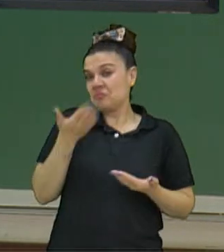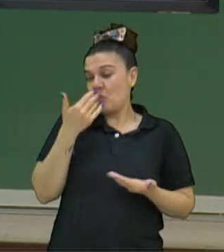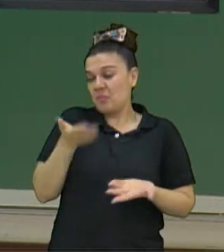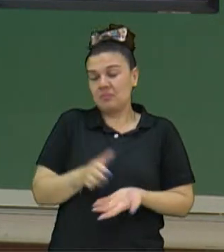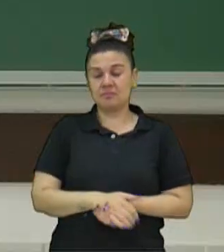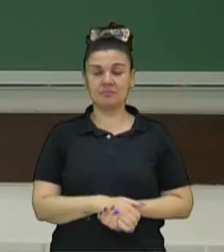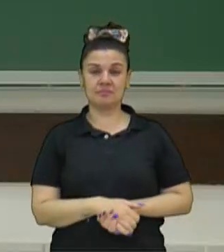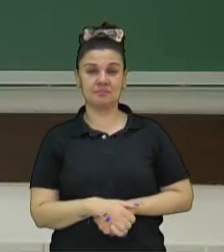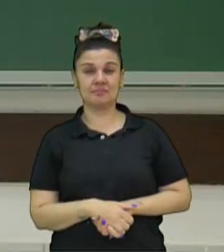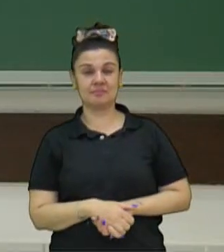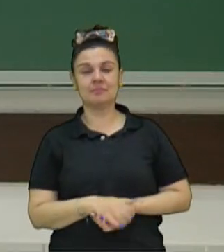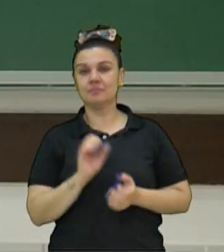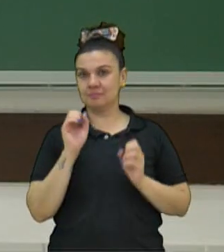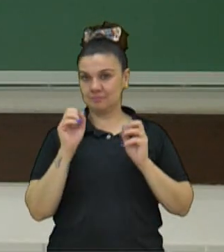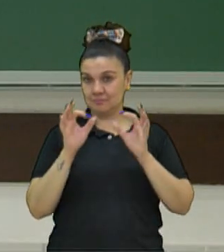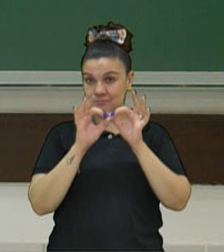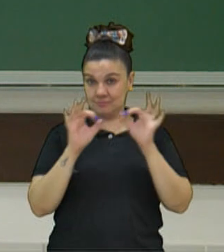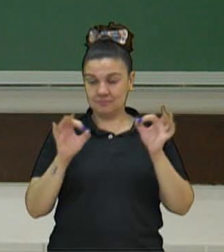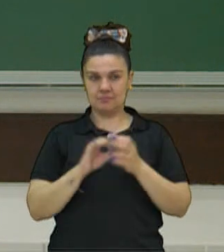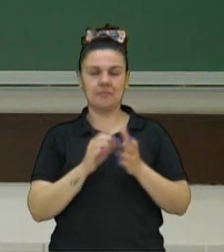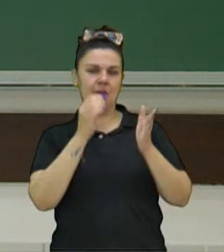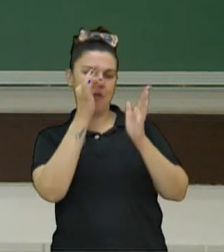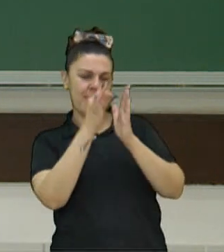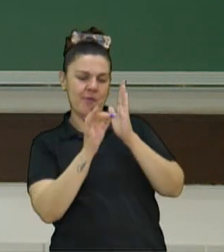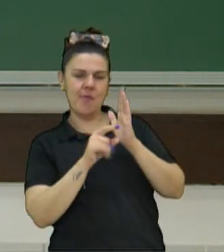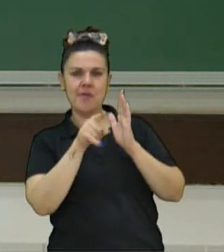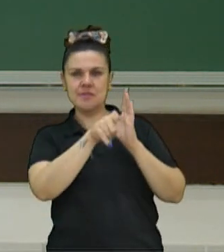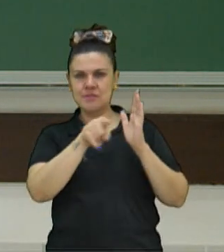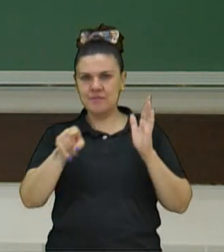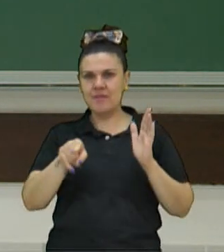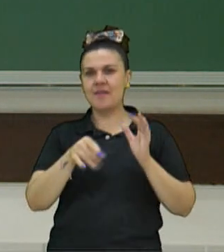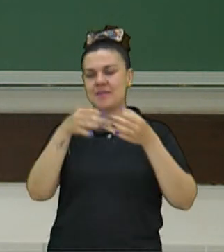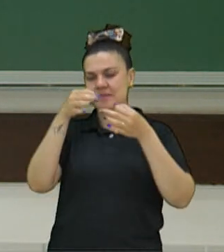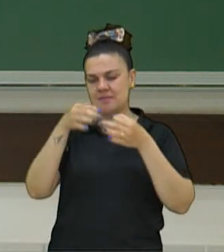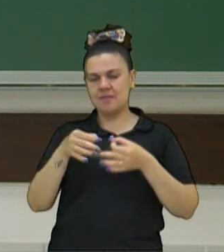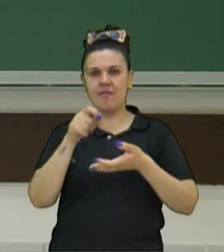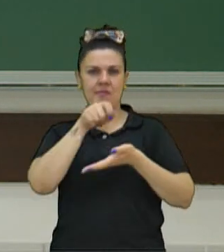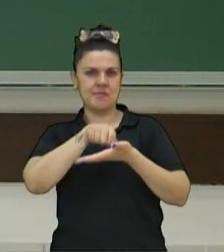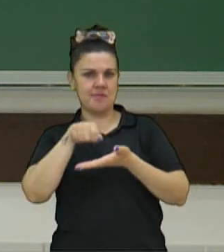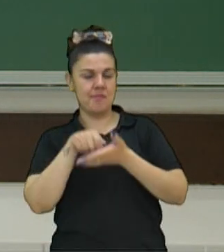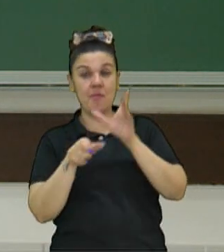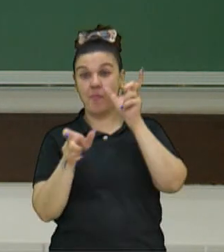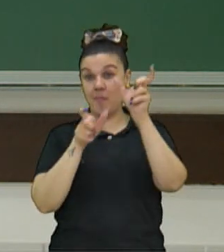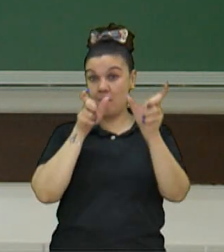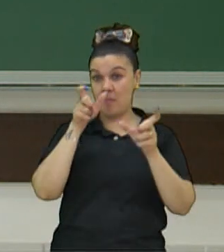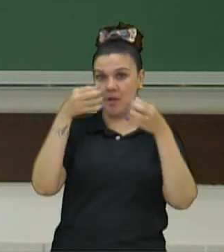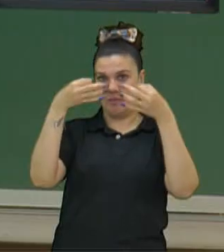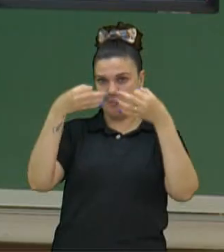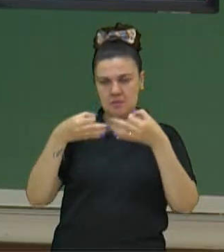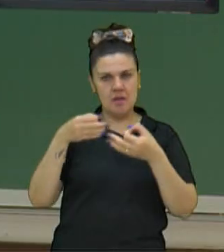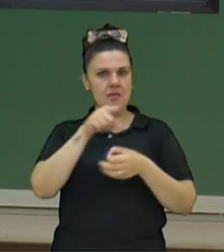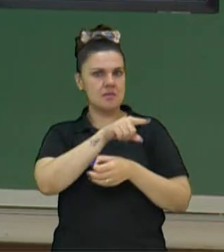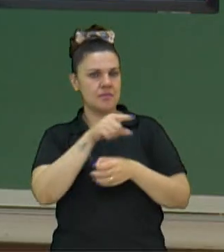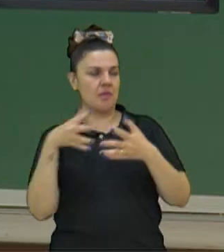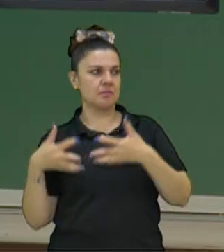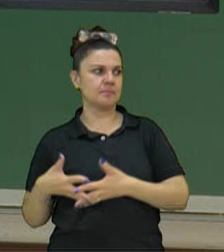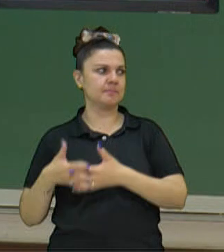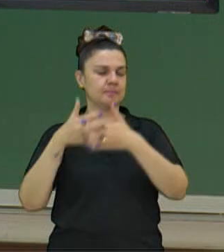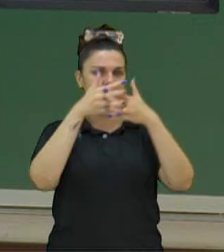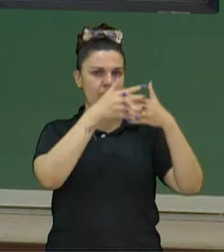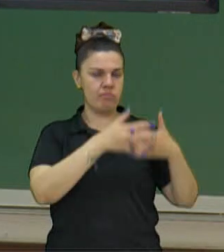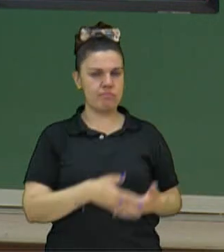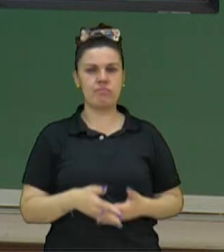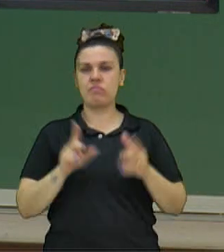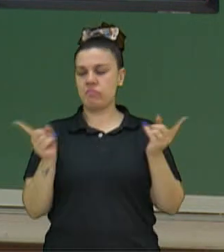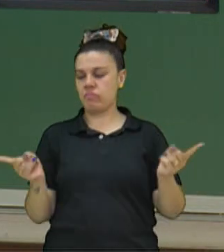Eu comi a lasanha, certo? Corrige certinho, vê se você escreveu tudo certo, se você não se confundiu,